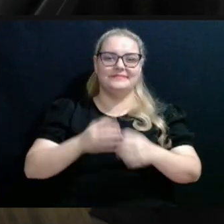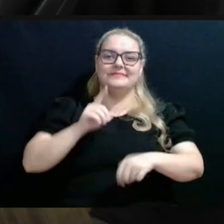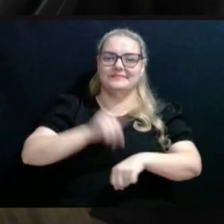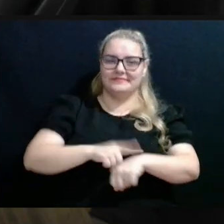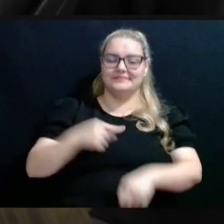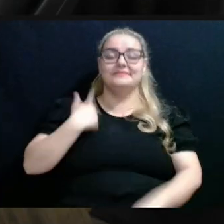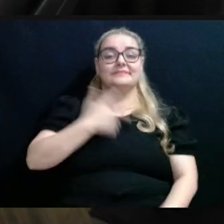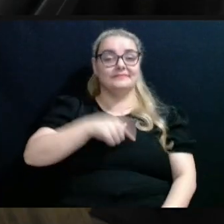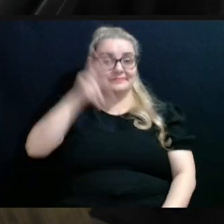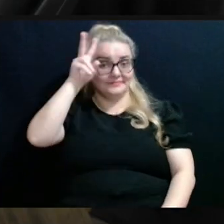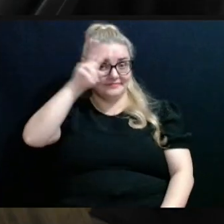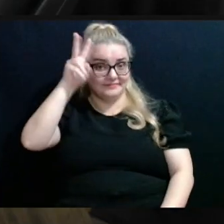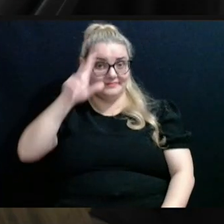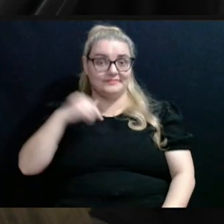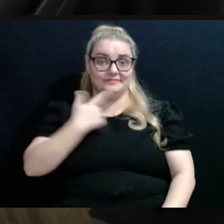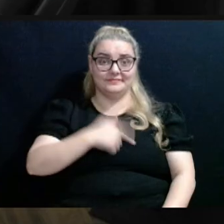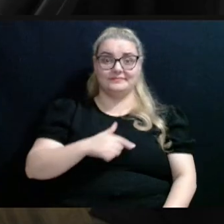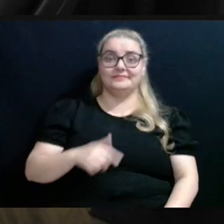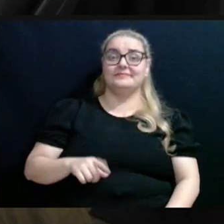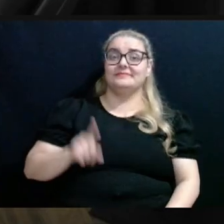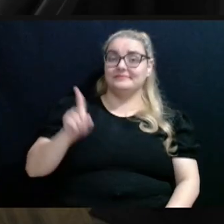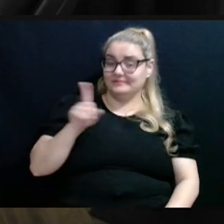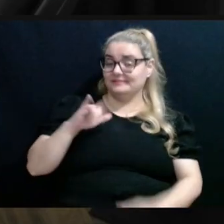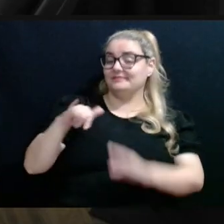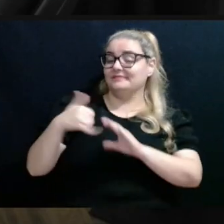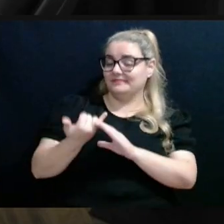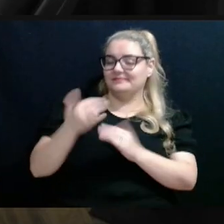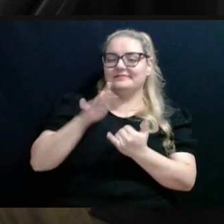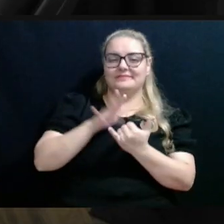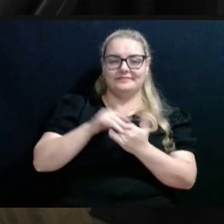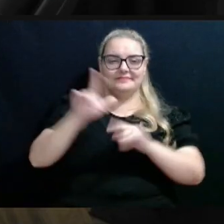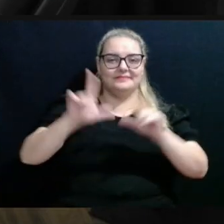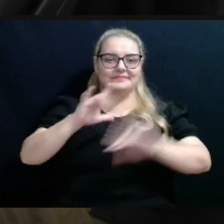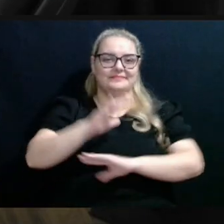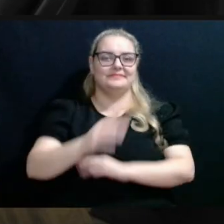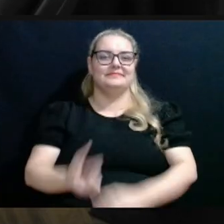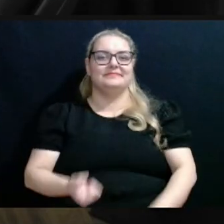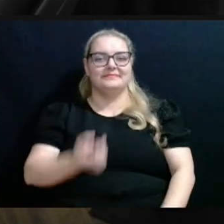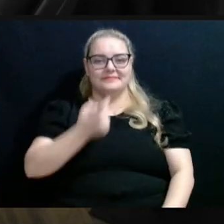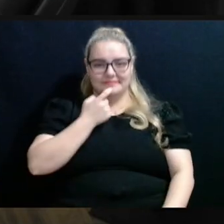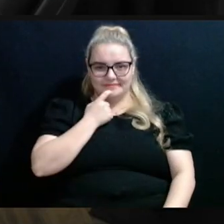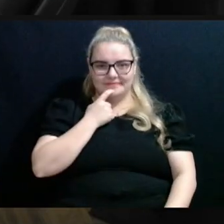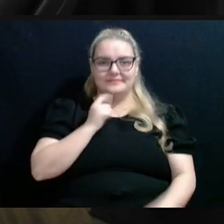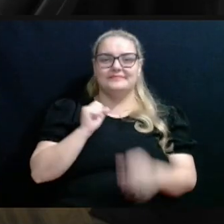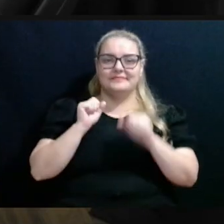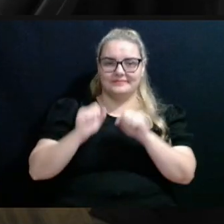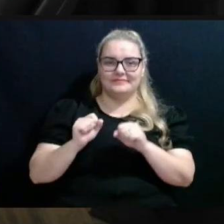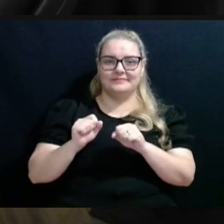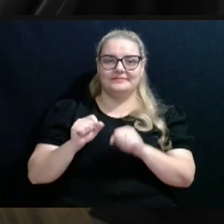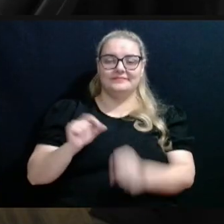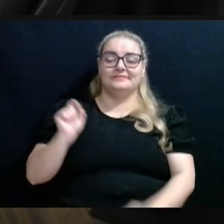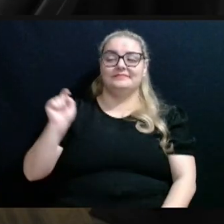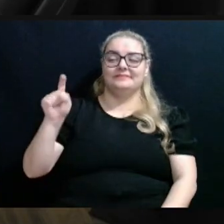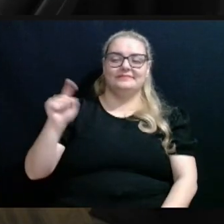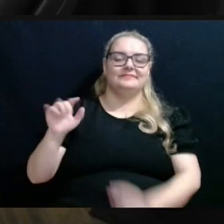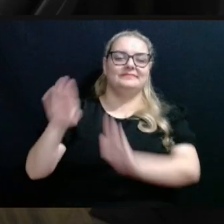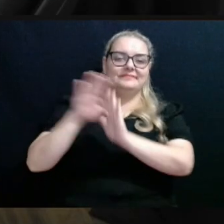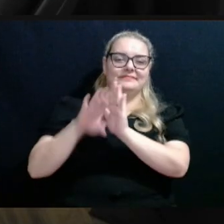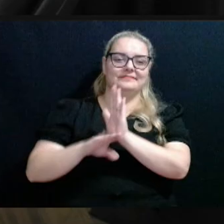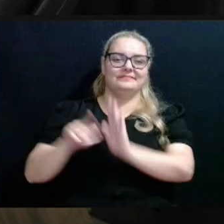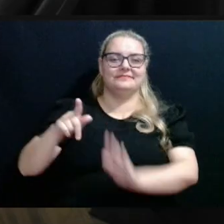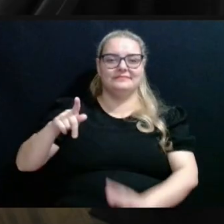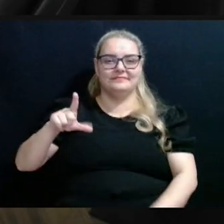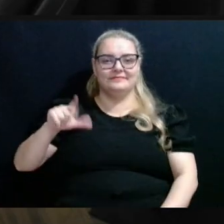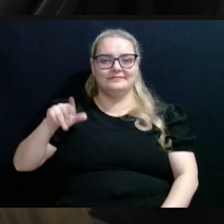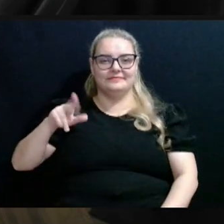lembra que nós ficamos lá no youtube.com/TV Câmara Campinas, aí você pode acionar a playlist do Na Casa do